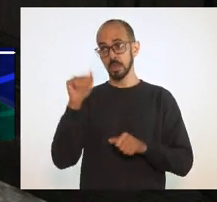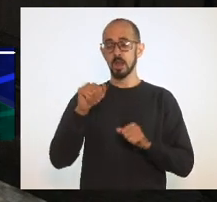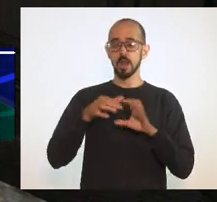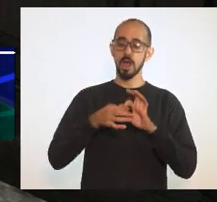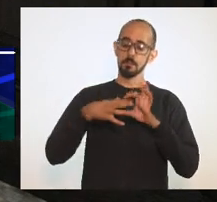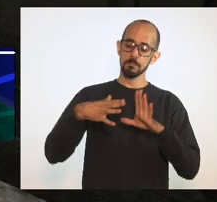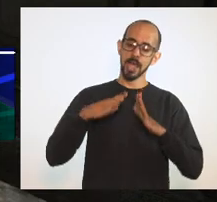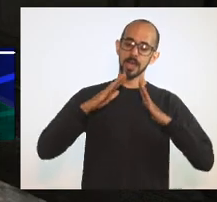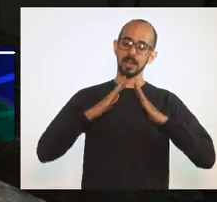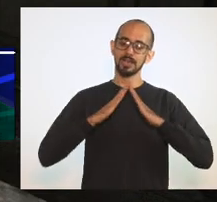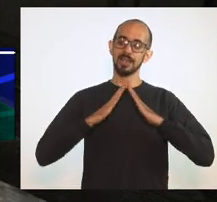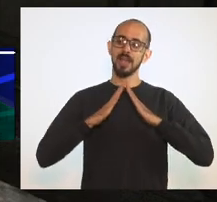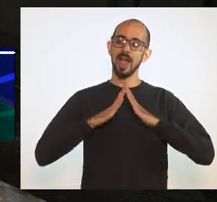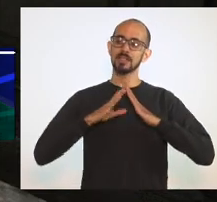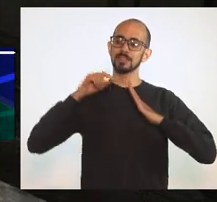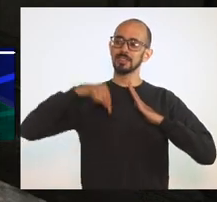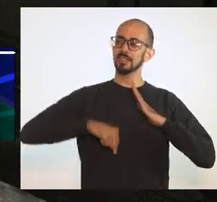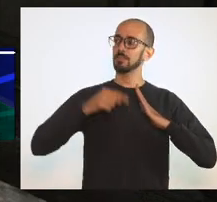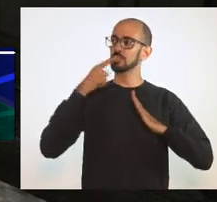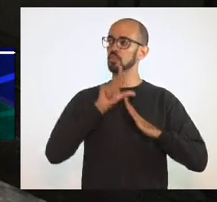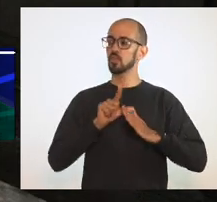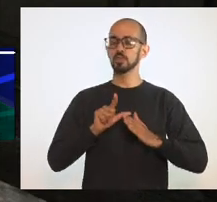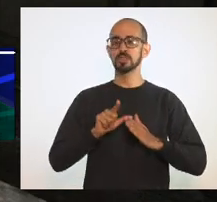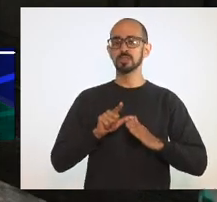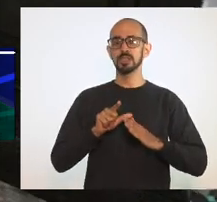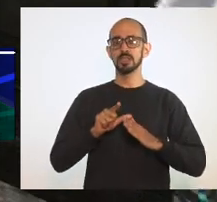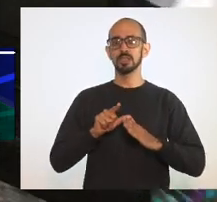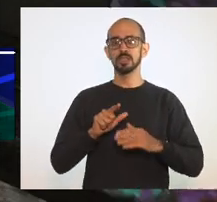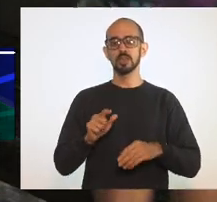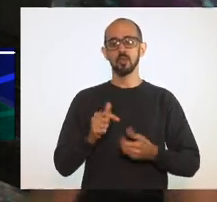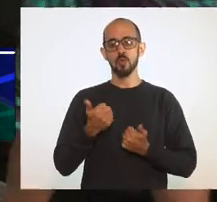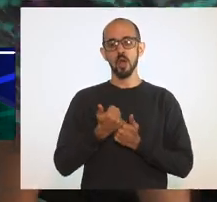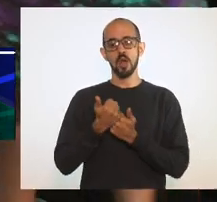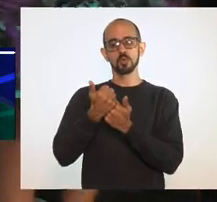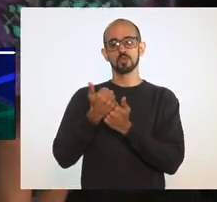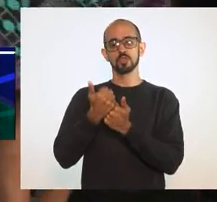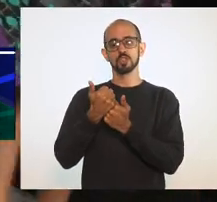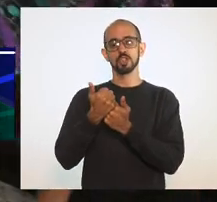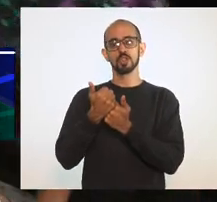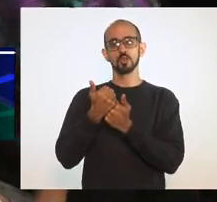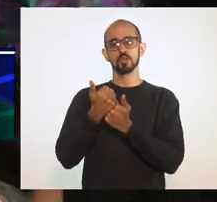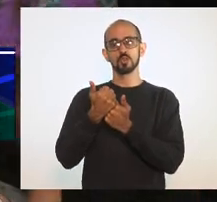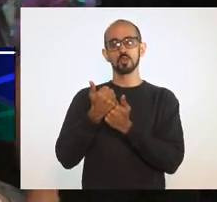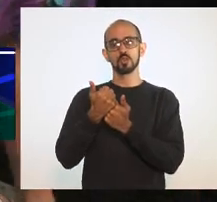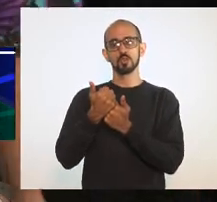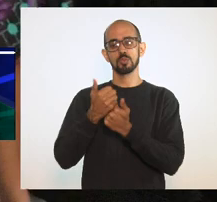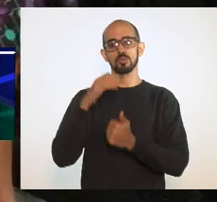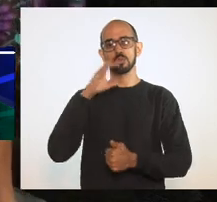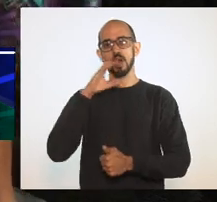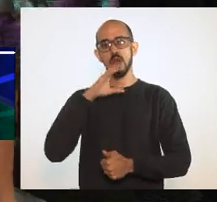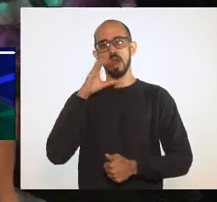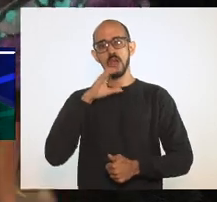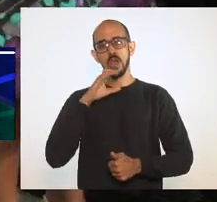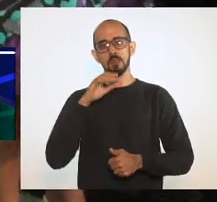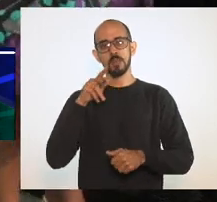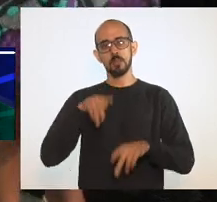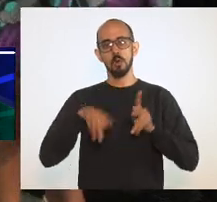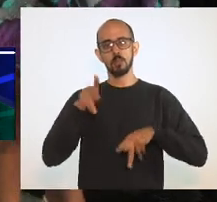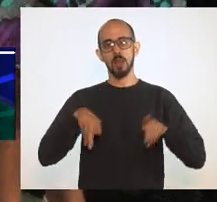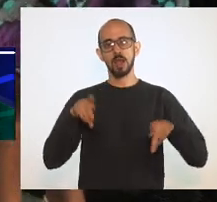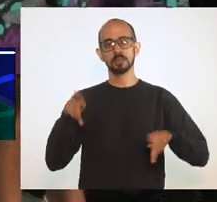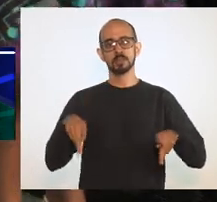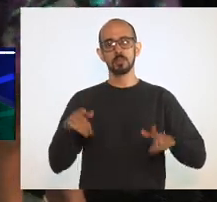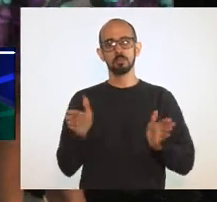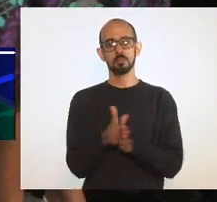para que a gente consiga garantir um auxílio estadual para que a população mais vulnerável